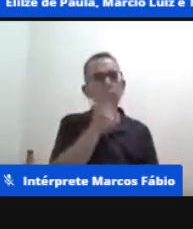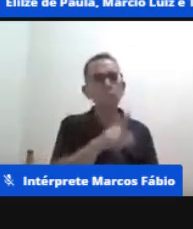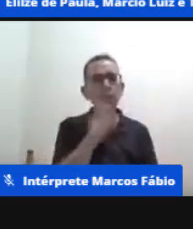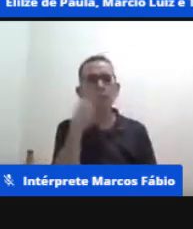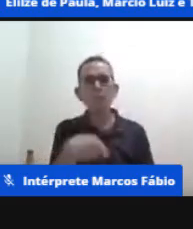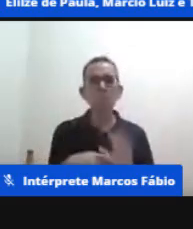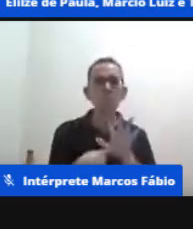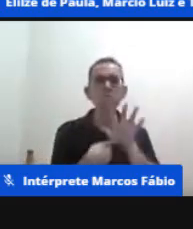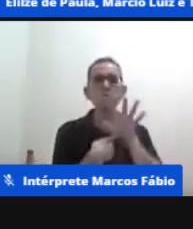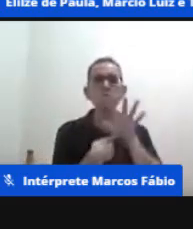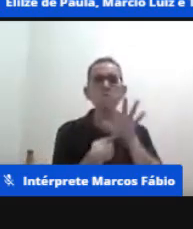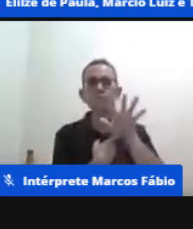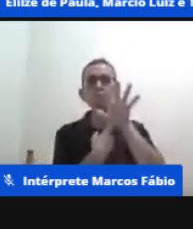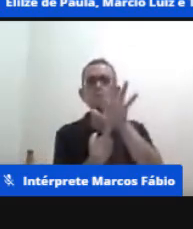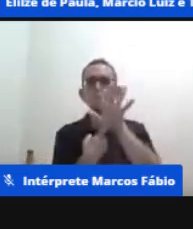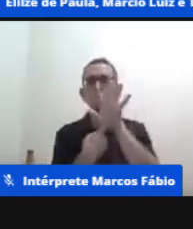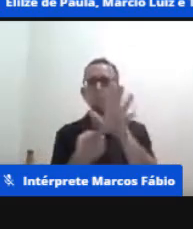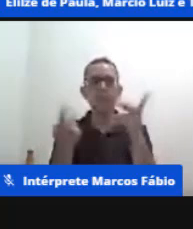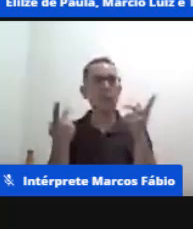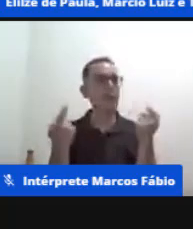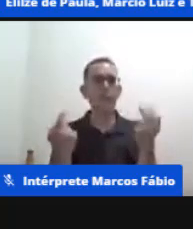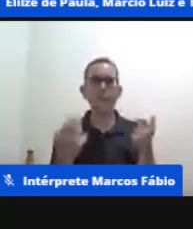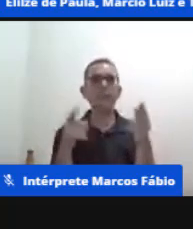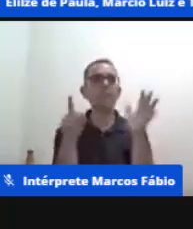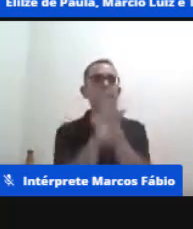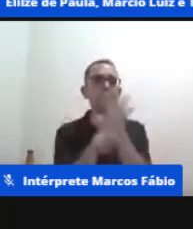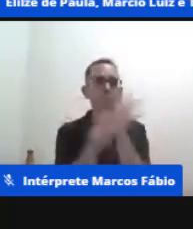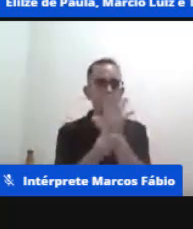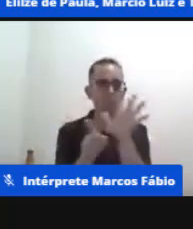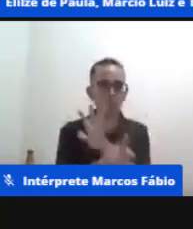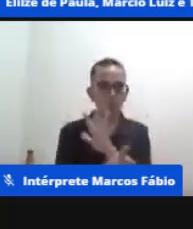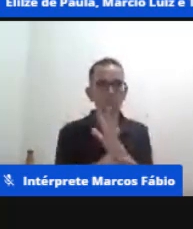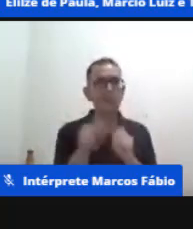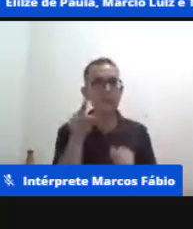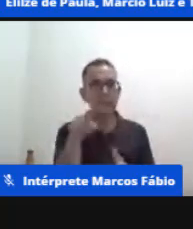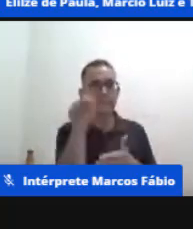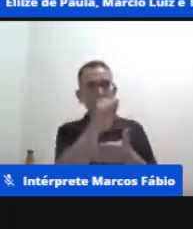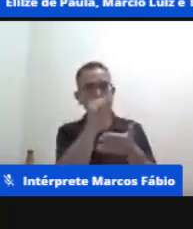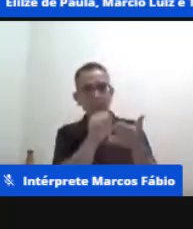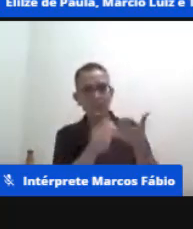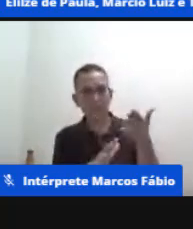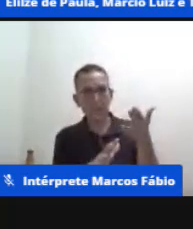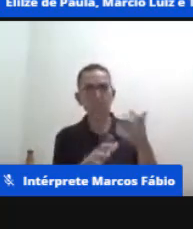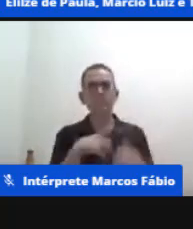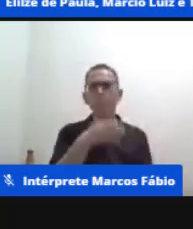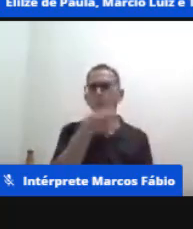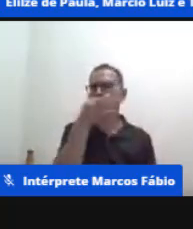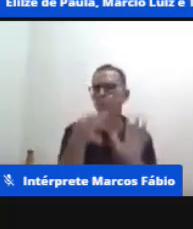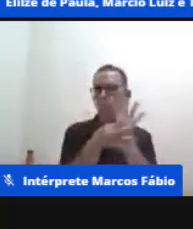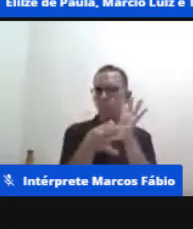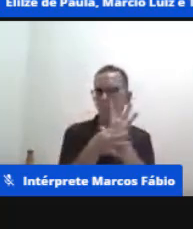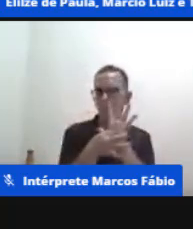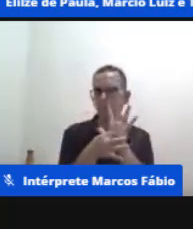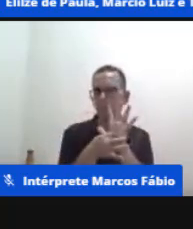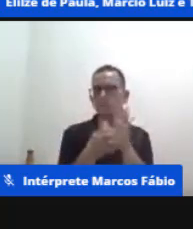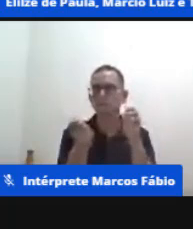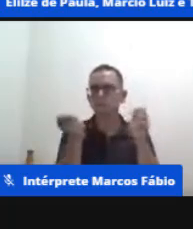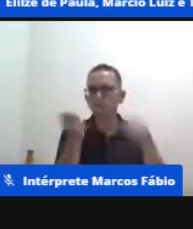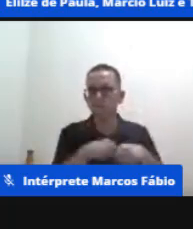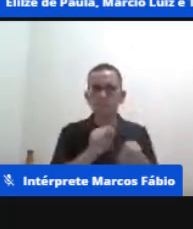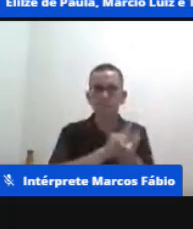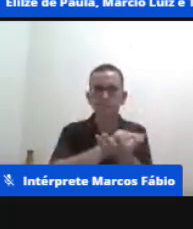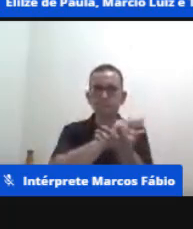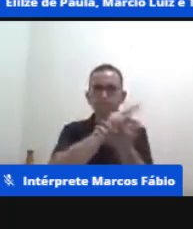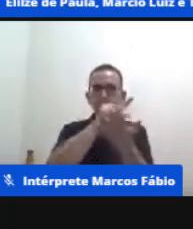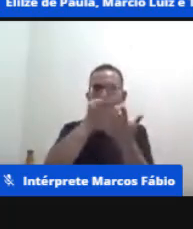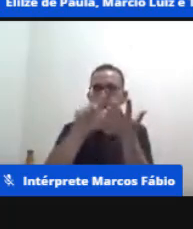mesmas questões. Então, nessa atividade, a gente tem uma proposta de situações, problemas variadas, com uso do algoritmo da